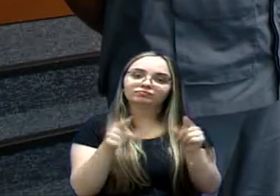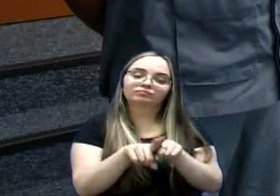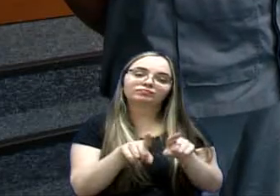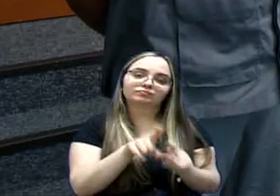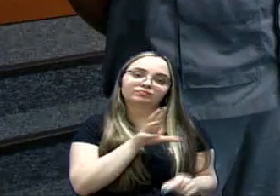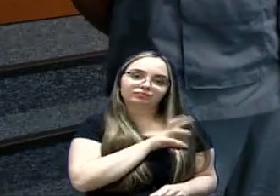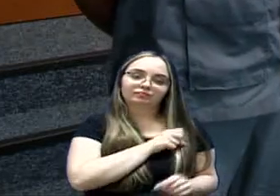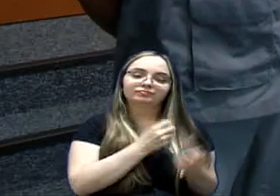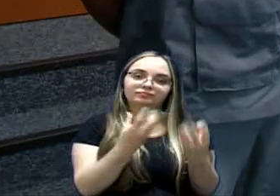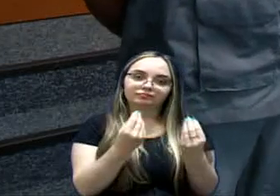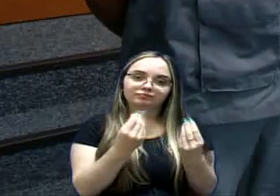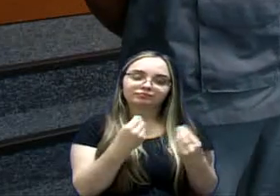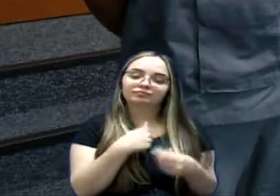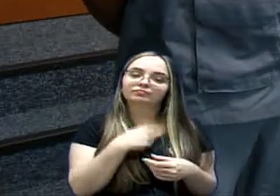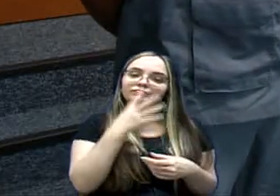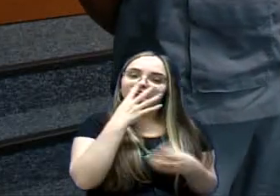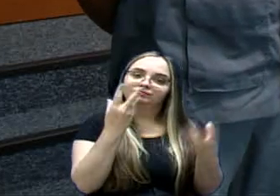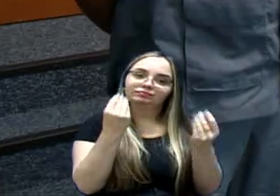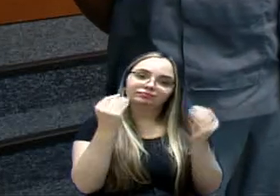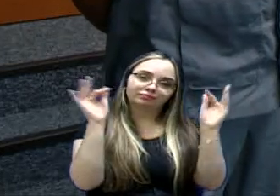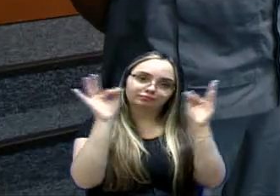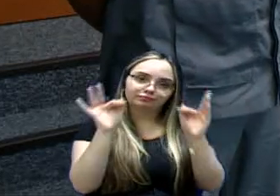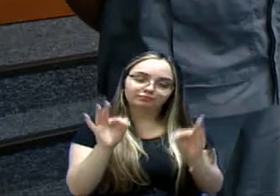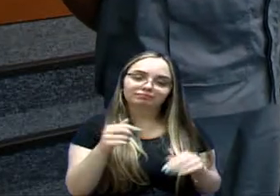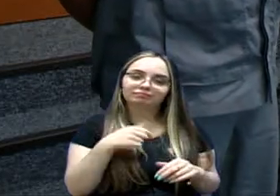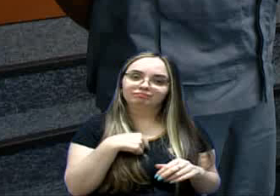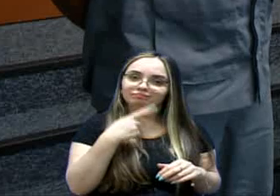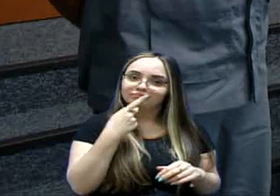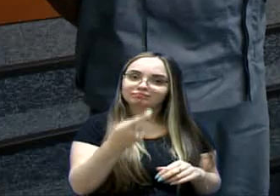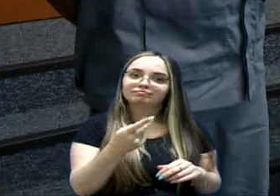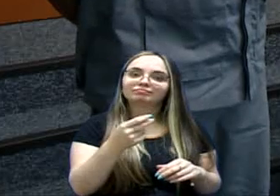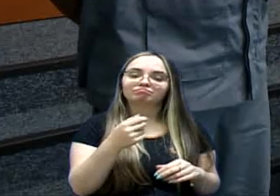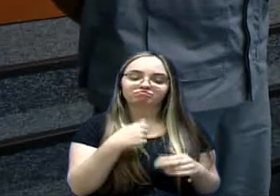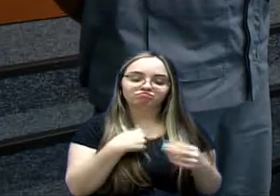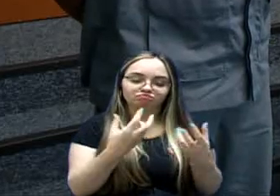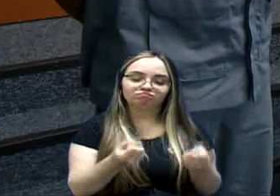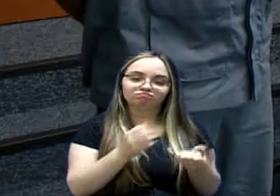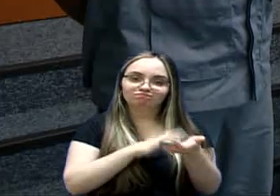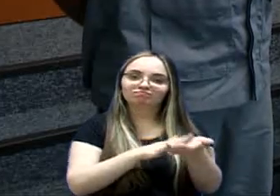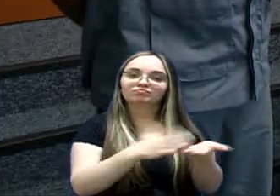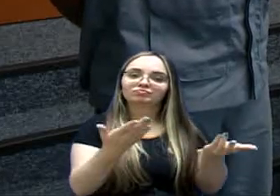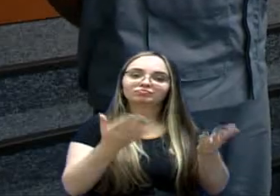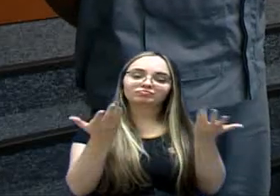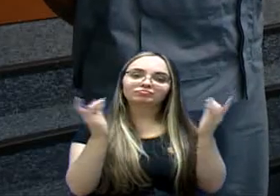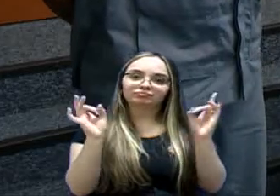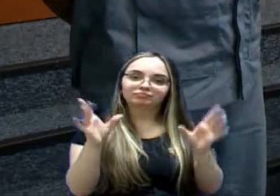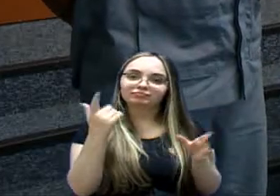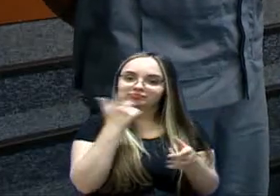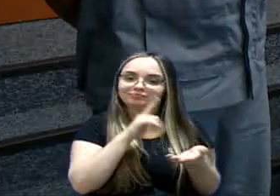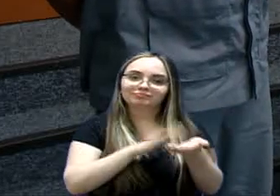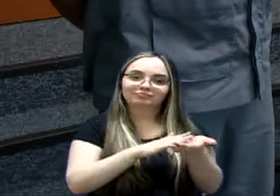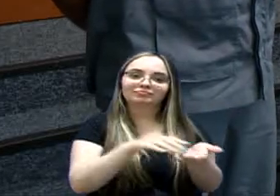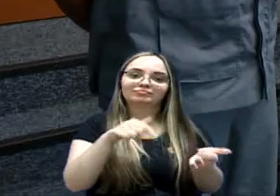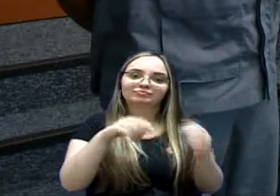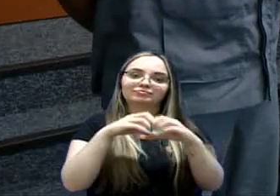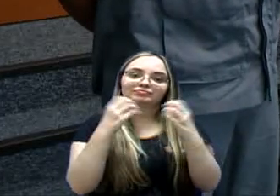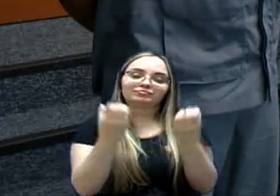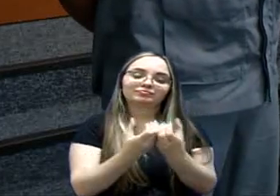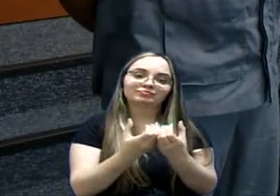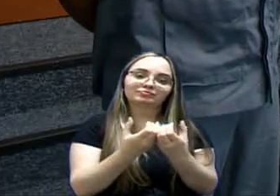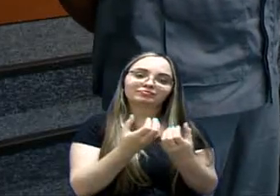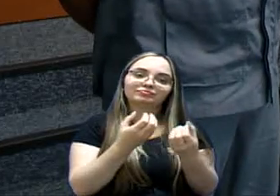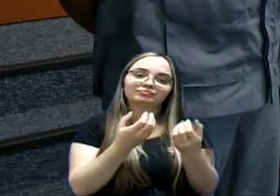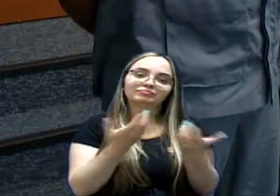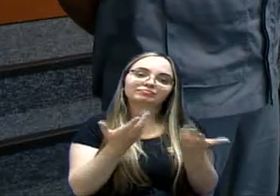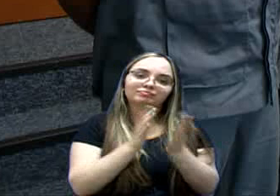aquilo que vocês fazem. Então, fico muito feliz. Naquele momento, falei que faria essa homenagem e hoje está sendo feita essa homenagem aqui na Câmara Municipal de Sorocaba.